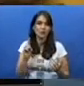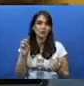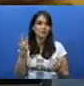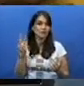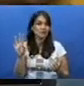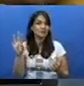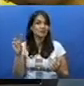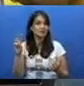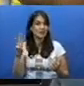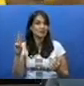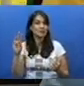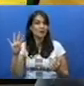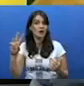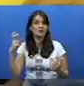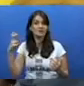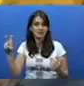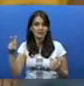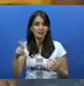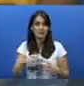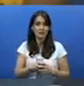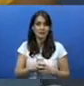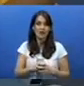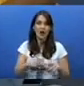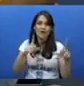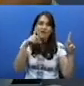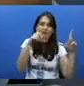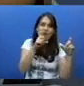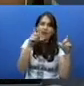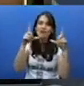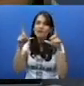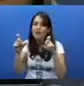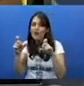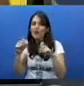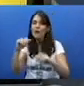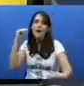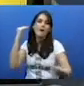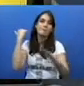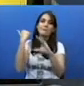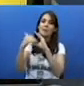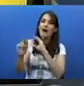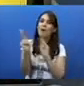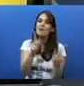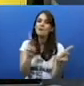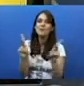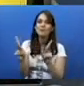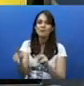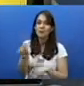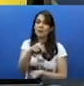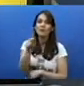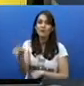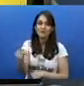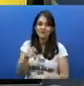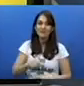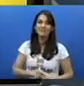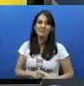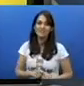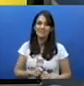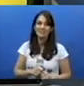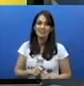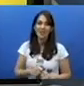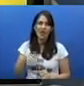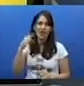páginas 67 e 68. Tira uma foto da sua atividade, mande para a sua professora.